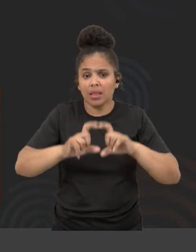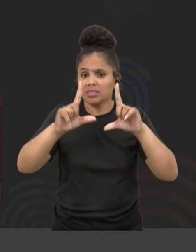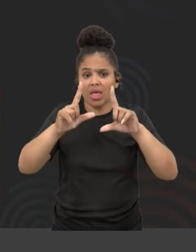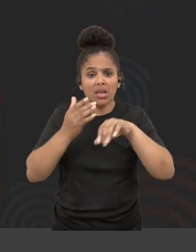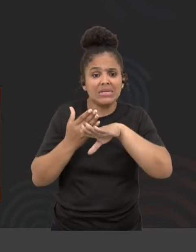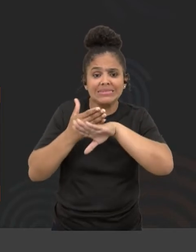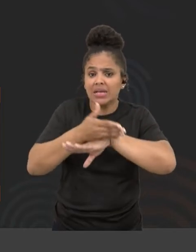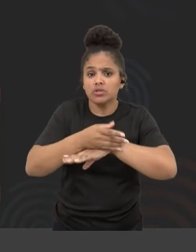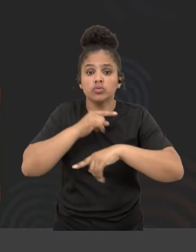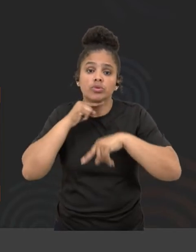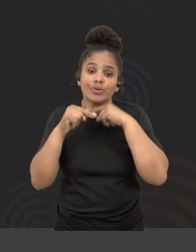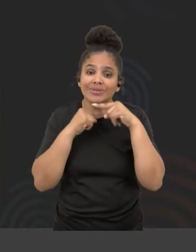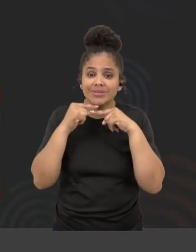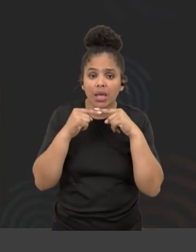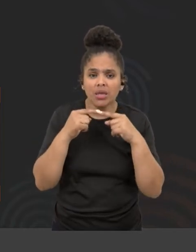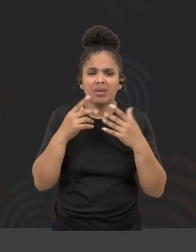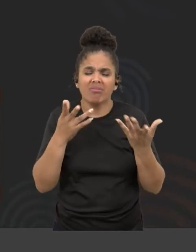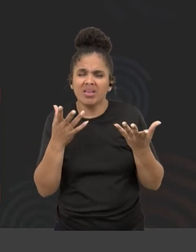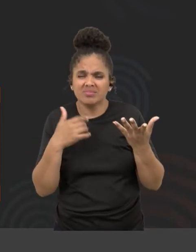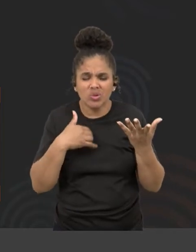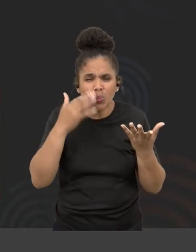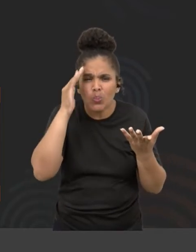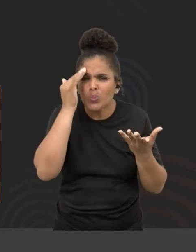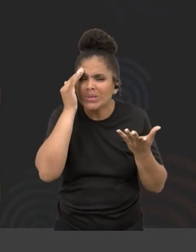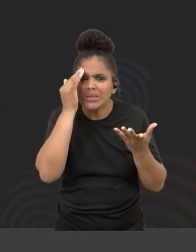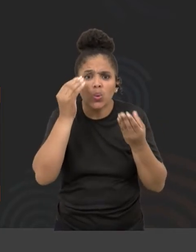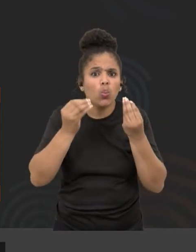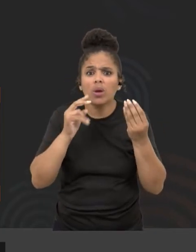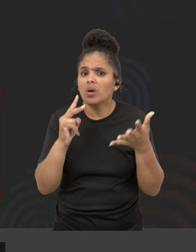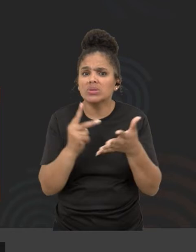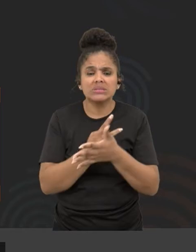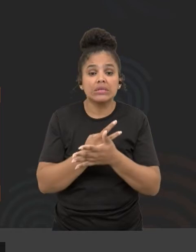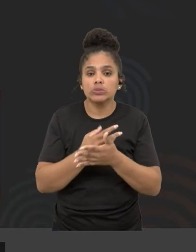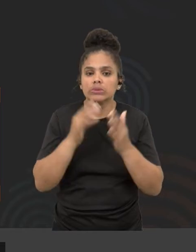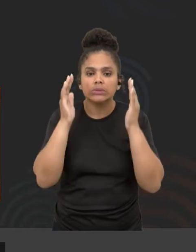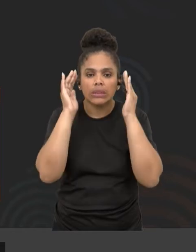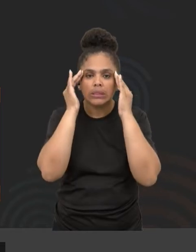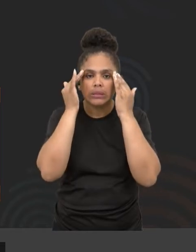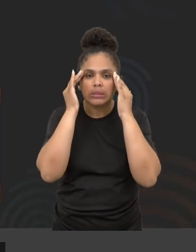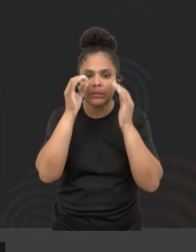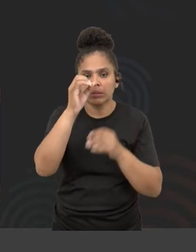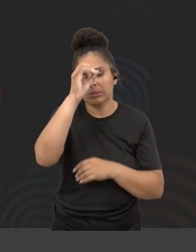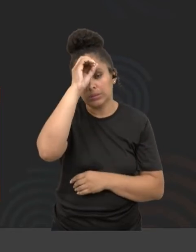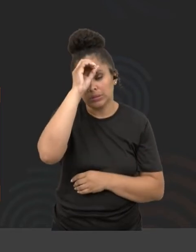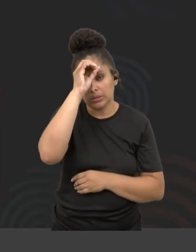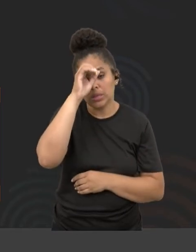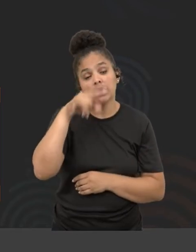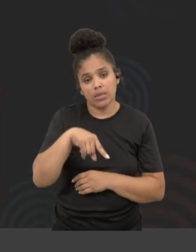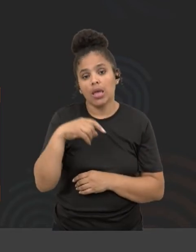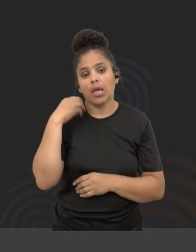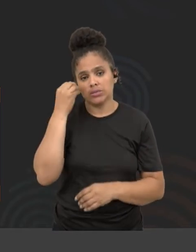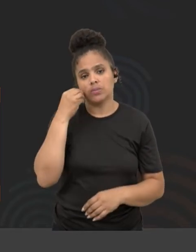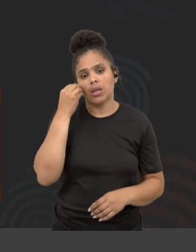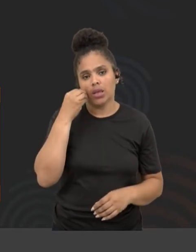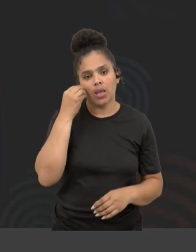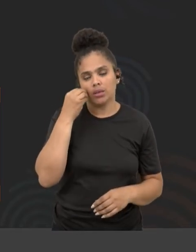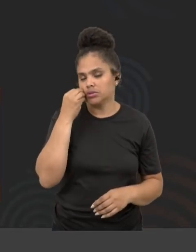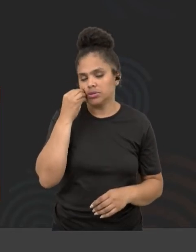acesso, tentando entender o que está acontecendo, sem conseguir, e tendo uma experiência muito